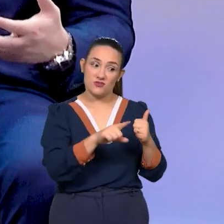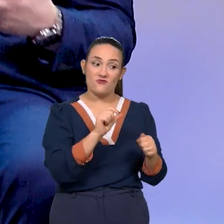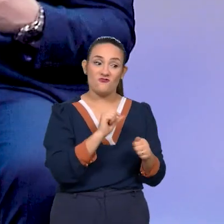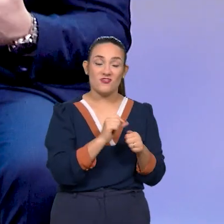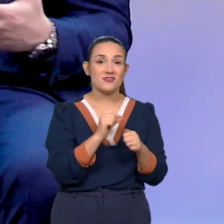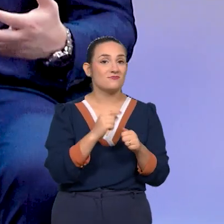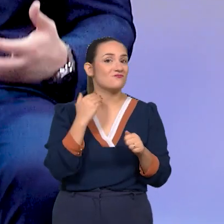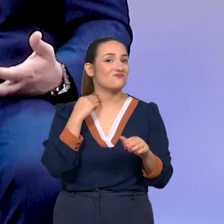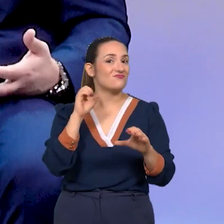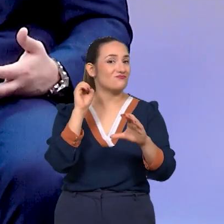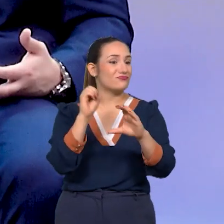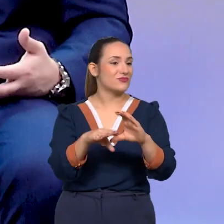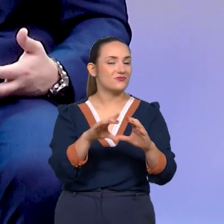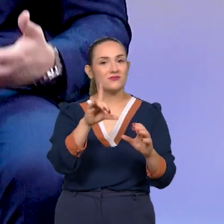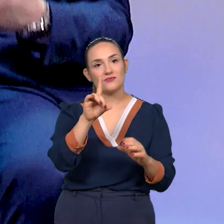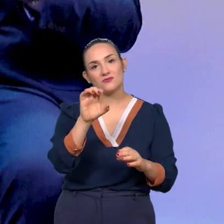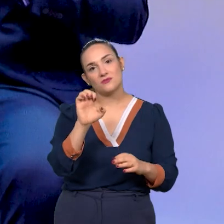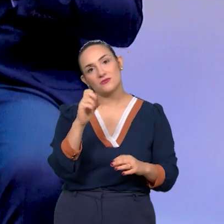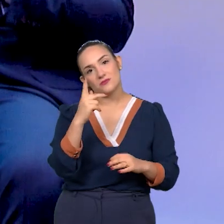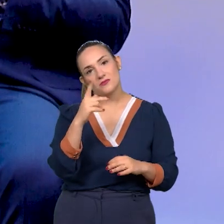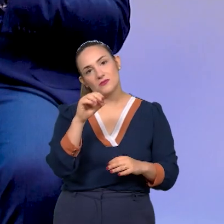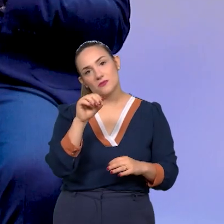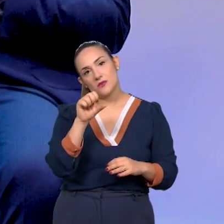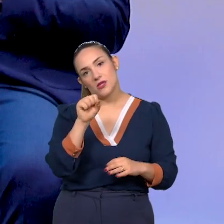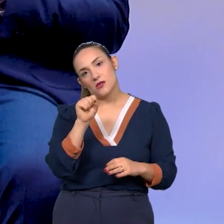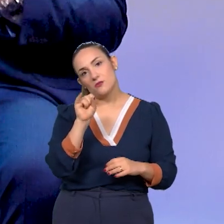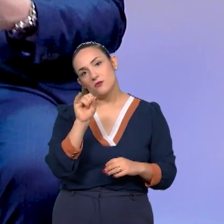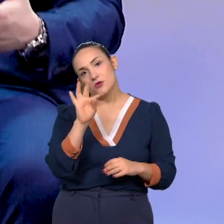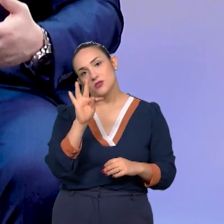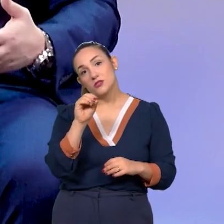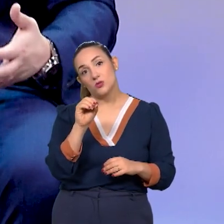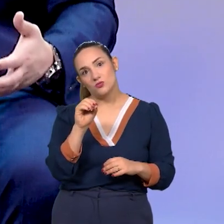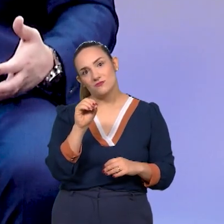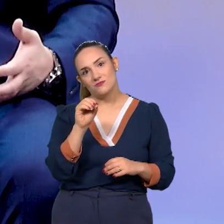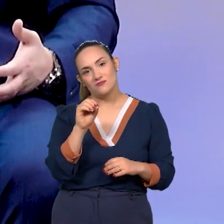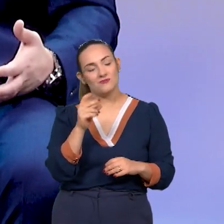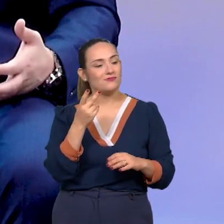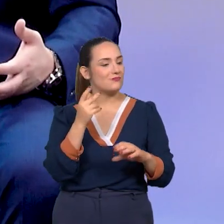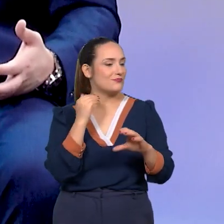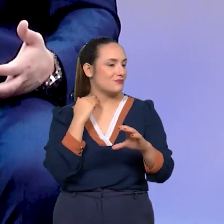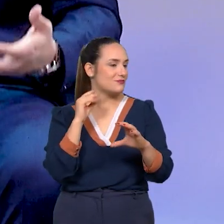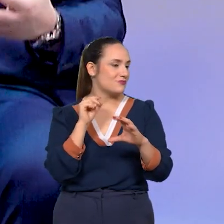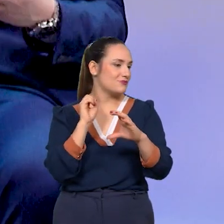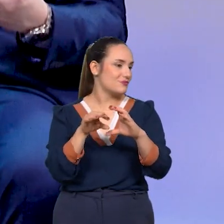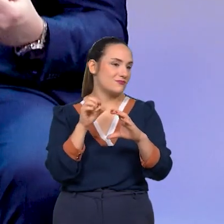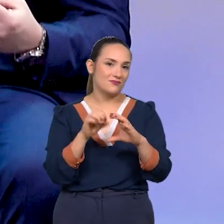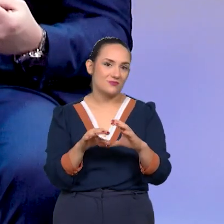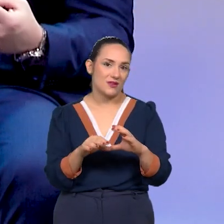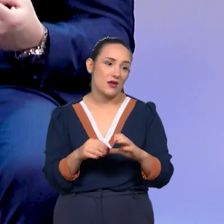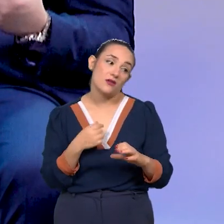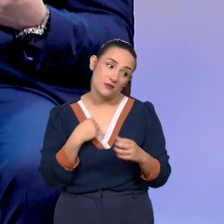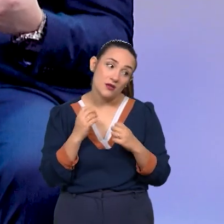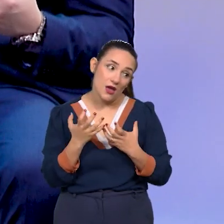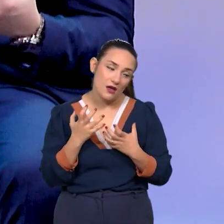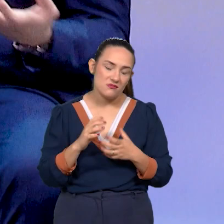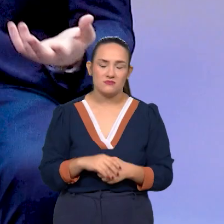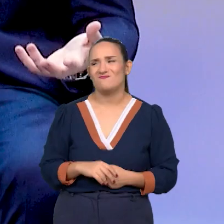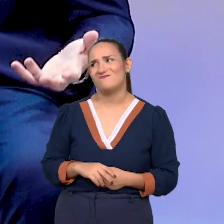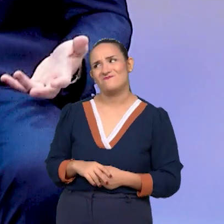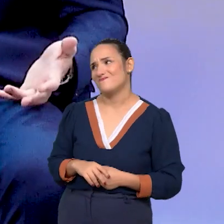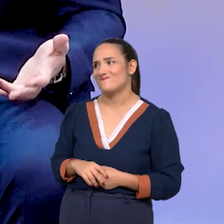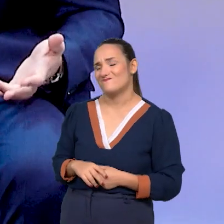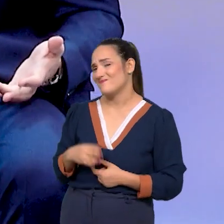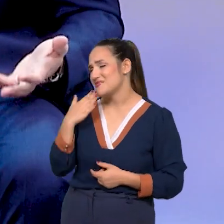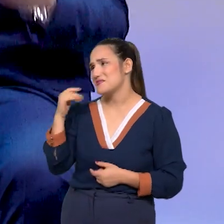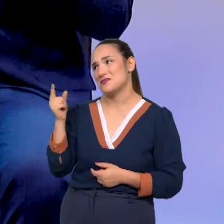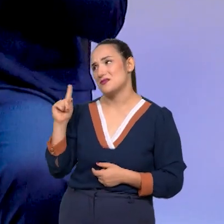jurídicas para garantir segurança pro meu cliente só que muitas vezes o cliente para ter capital de giro ele muitas vezes ele prefere não pagar